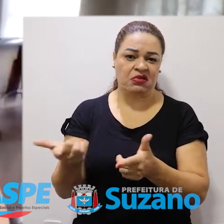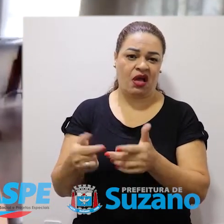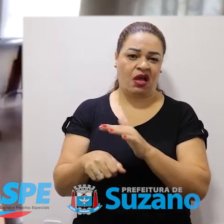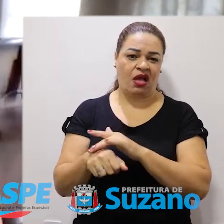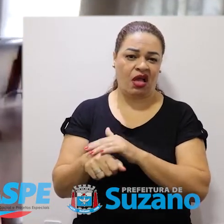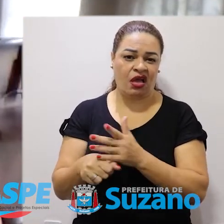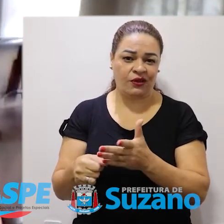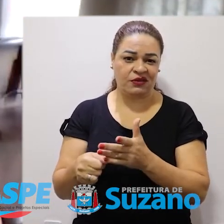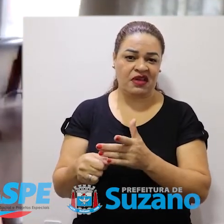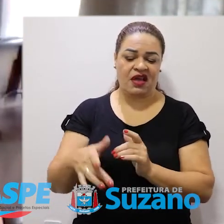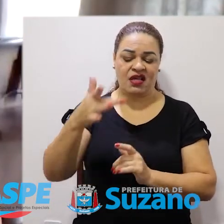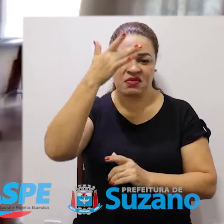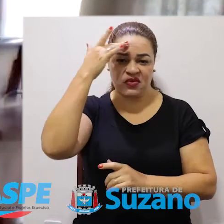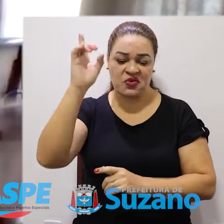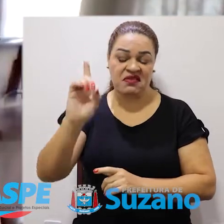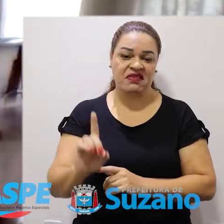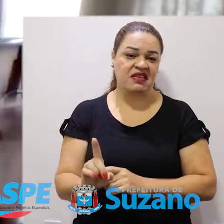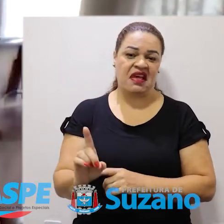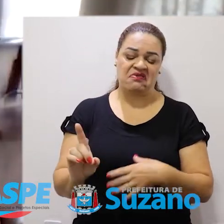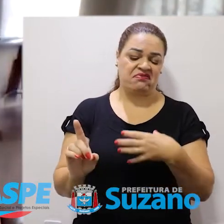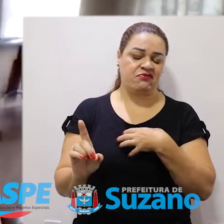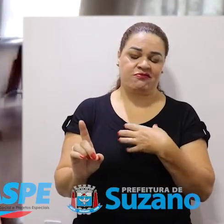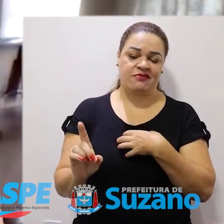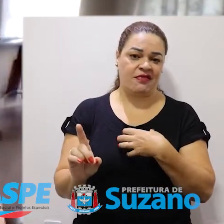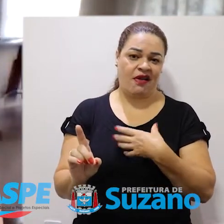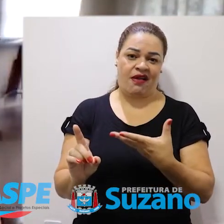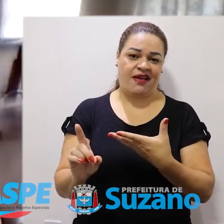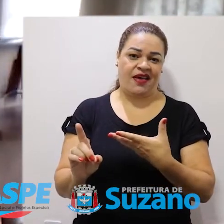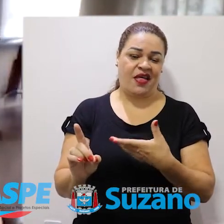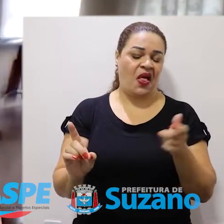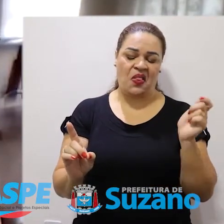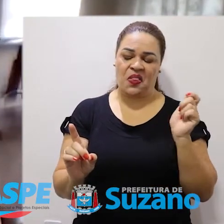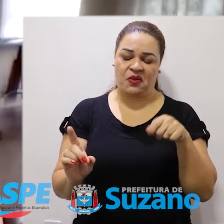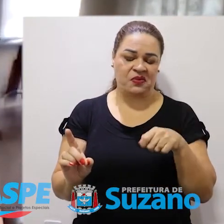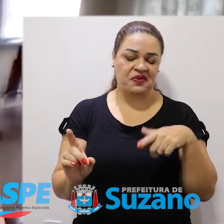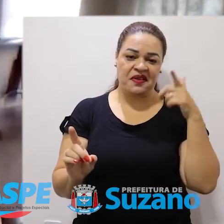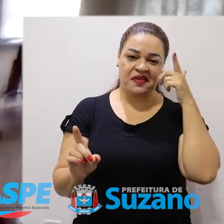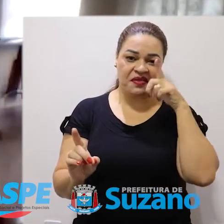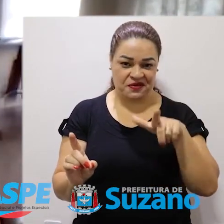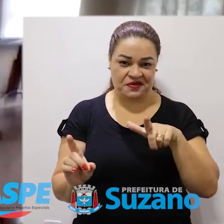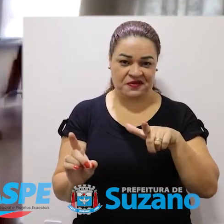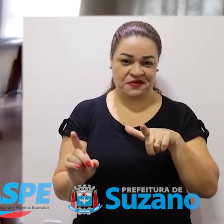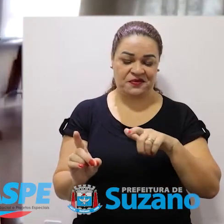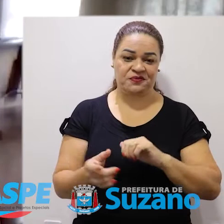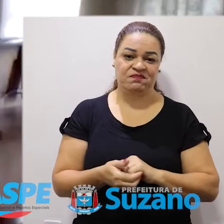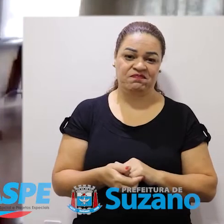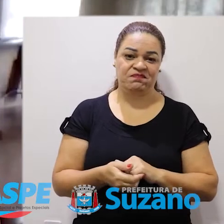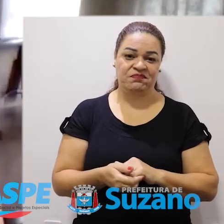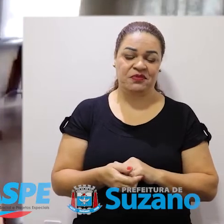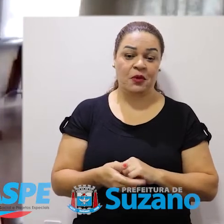começo. Pessoa com deficiência não tem um sentido. Pessoa com deficiência não consegue realizar isso. Pessoa com uma